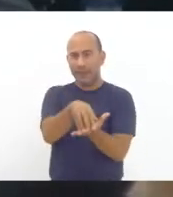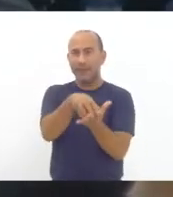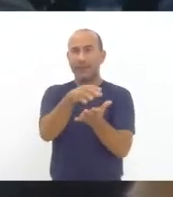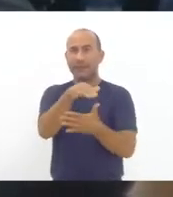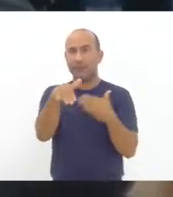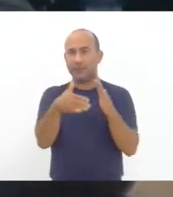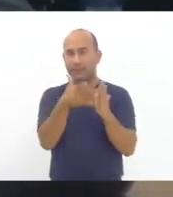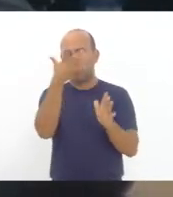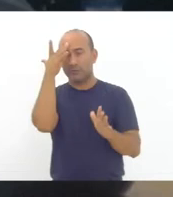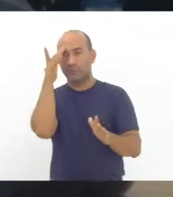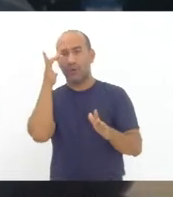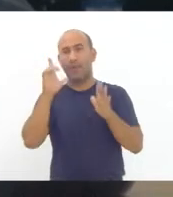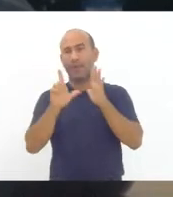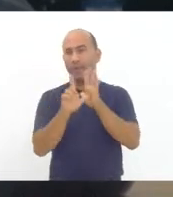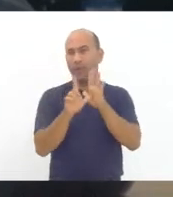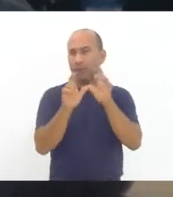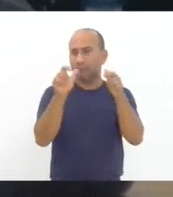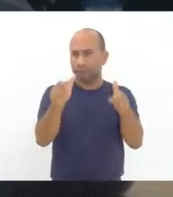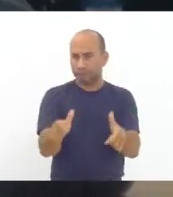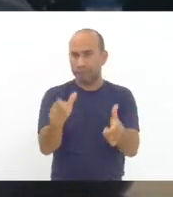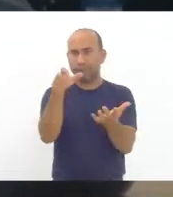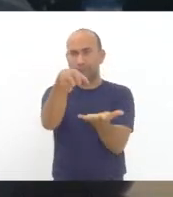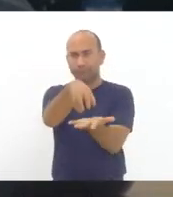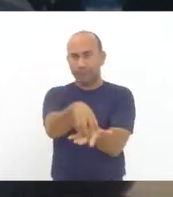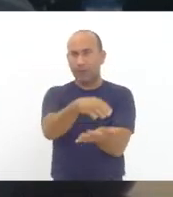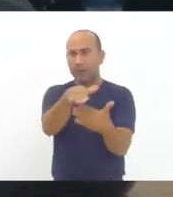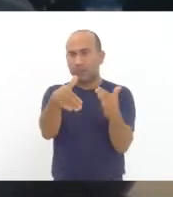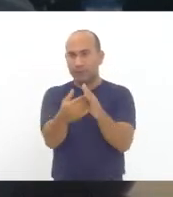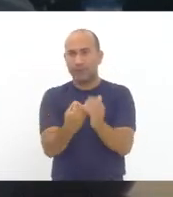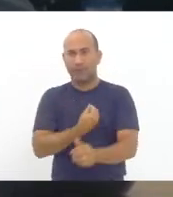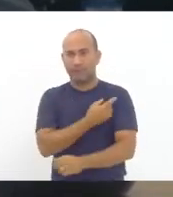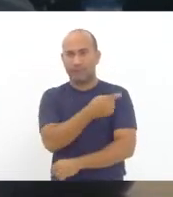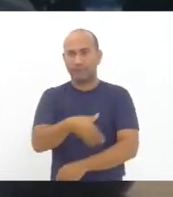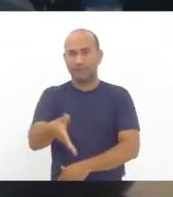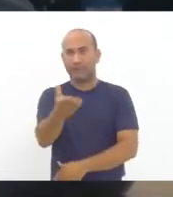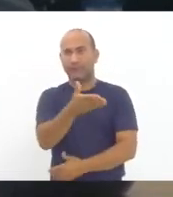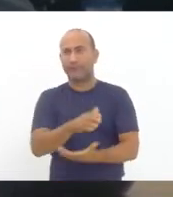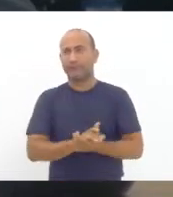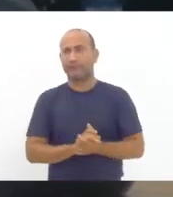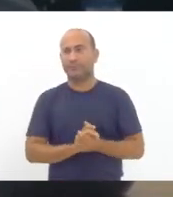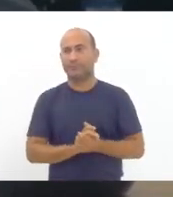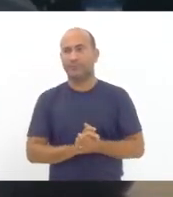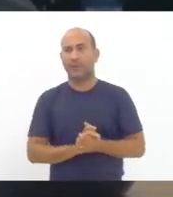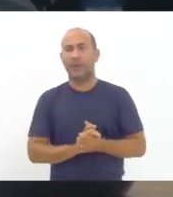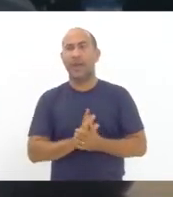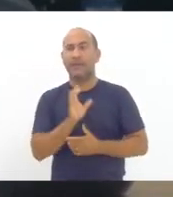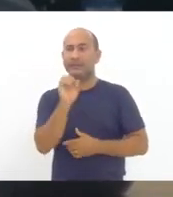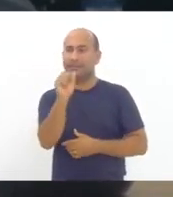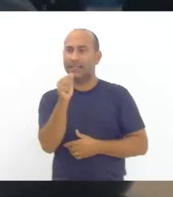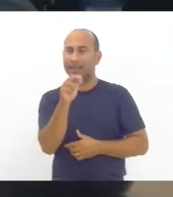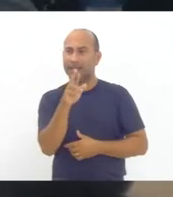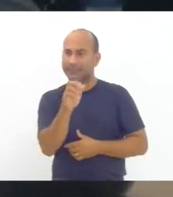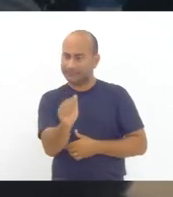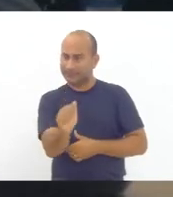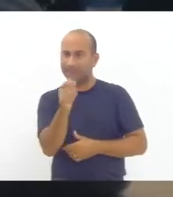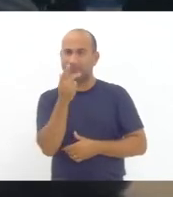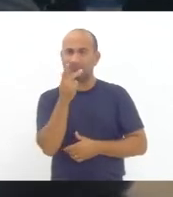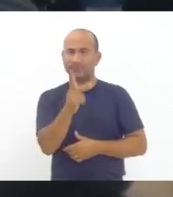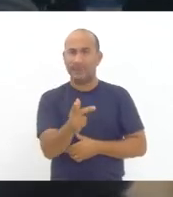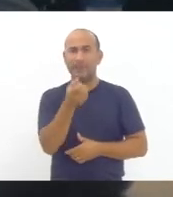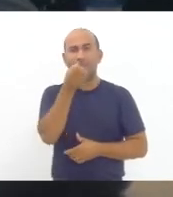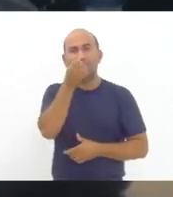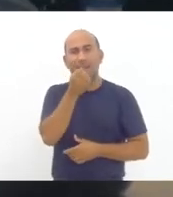todos os Comerciantes do centro é cumprimento todos vocês essa área ele representa um empreendedorismo apresenta